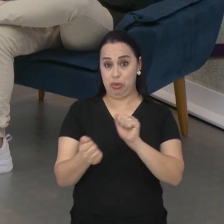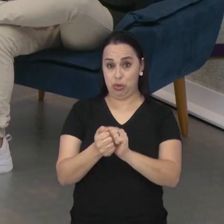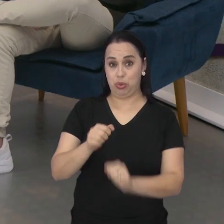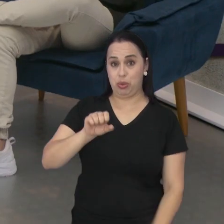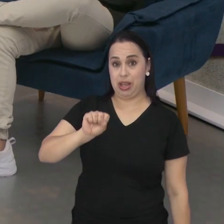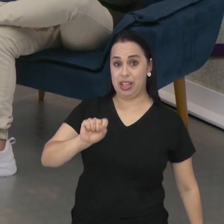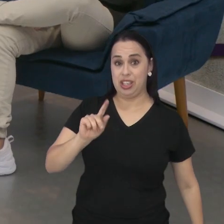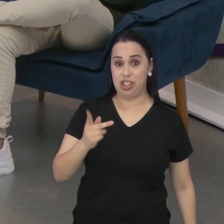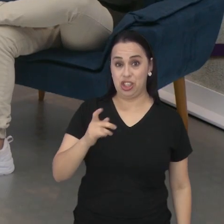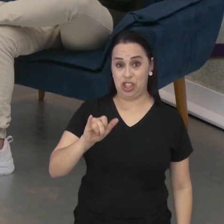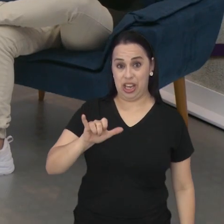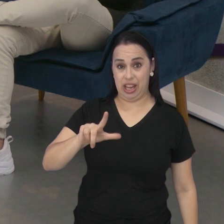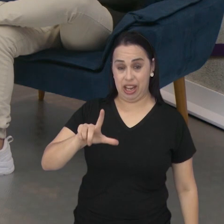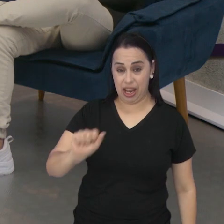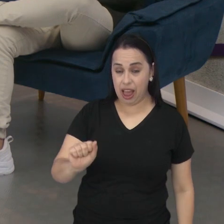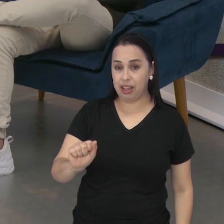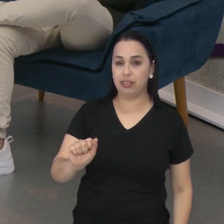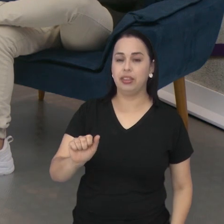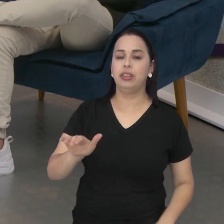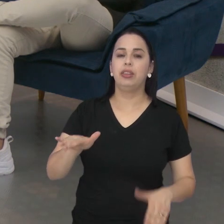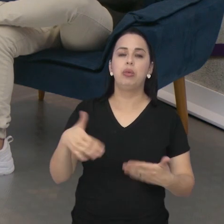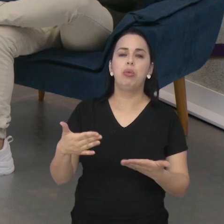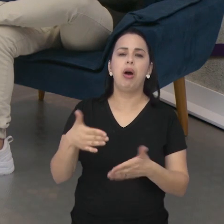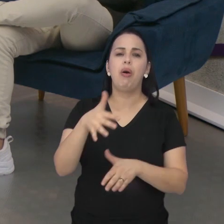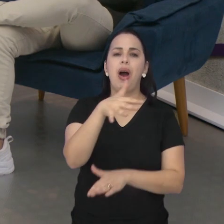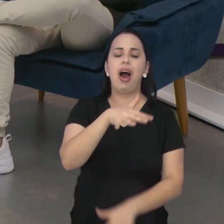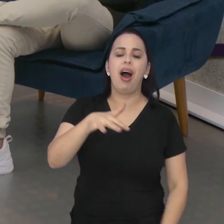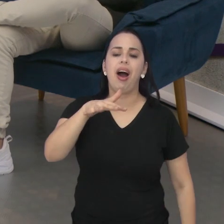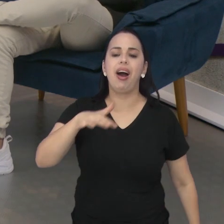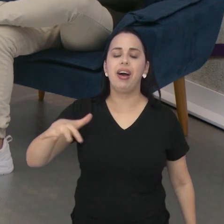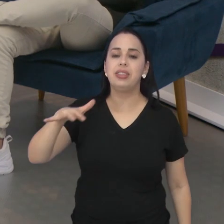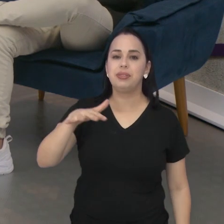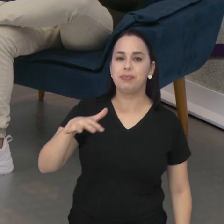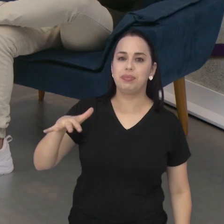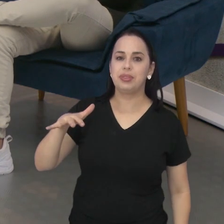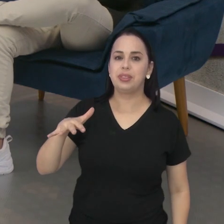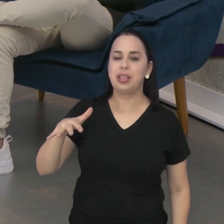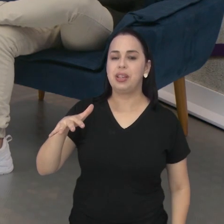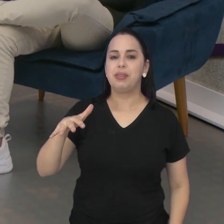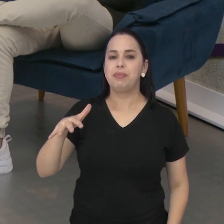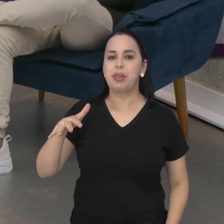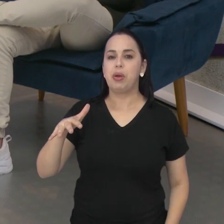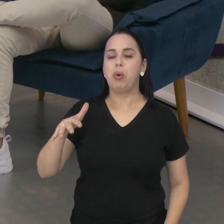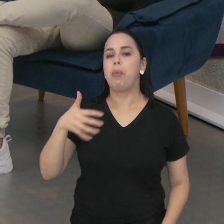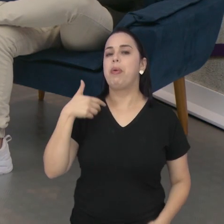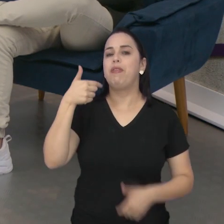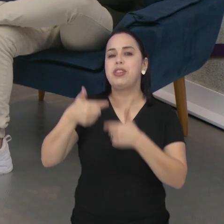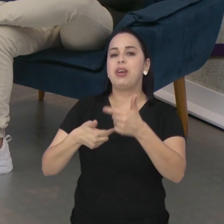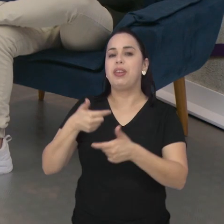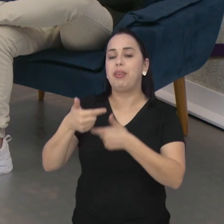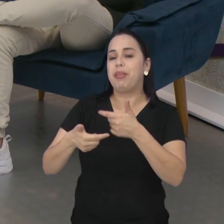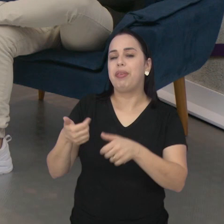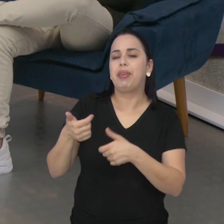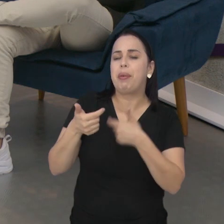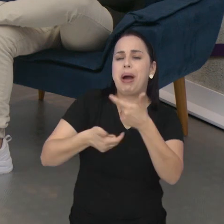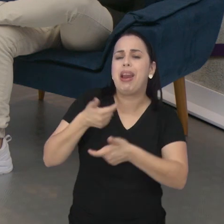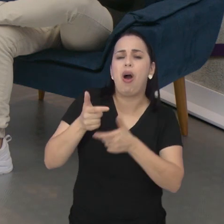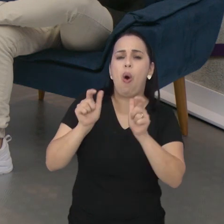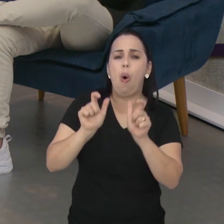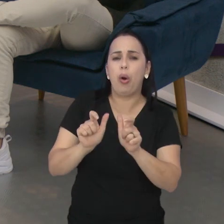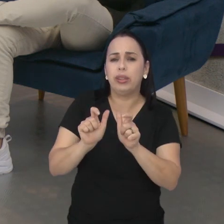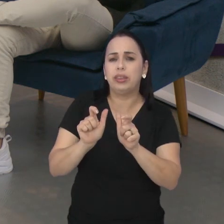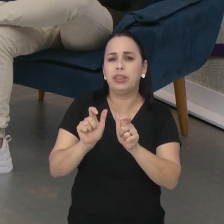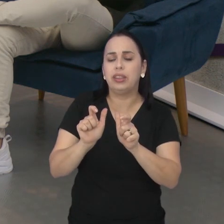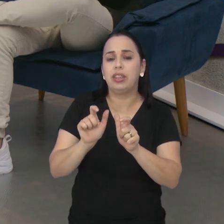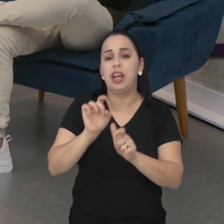com a Sheila. E Sheila, quais são as áreas, né, onde que esse profissional ele atua? É uma área